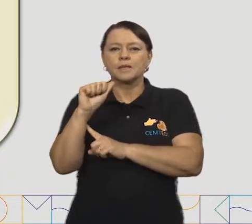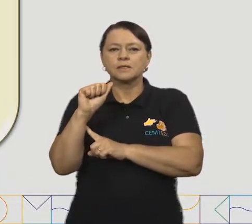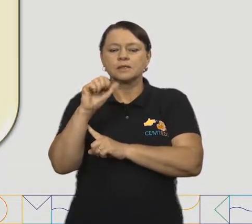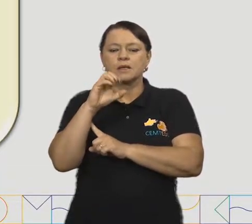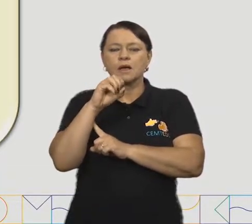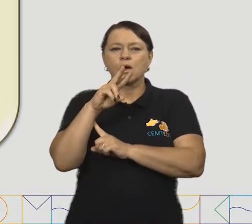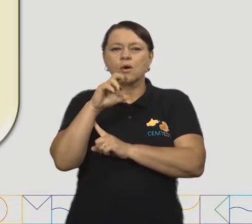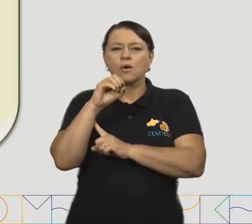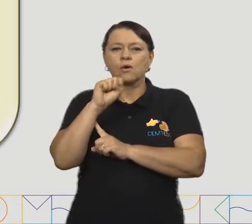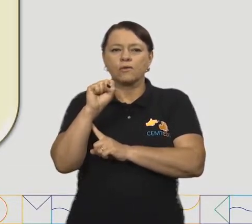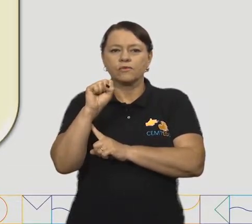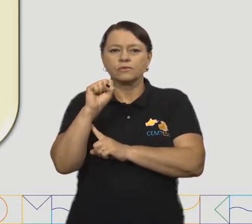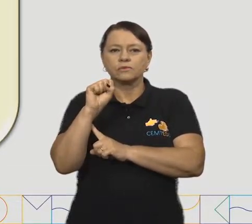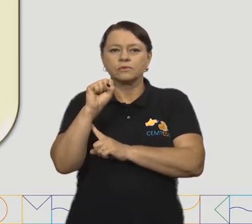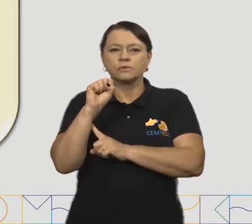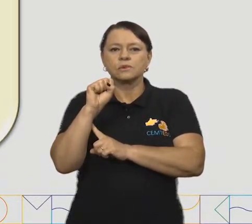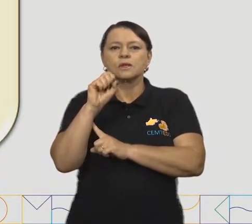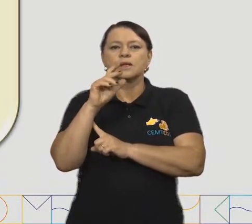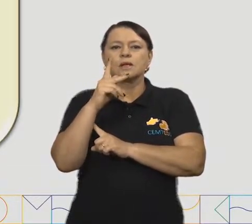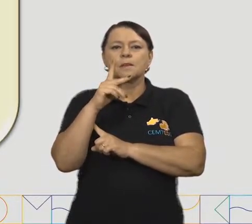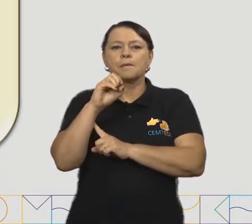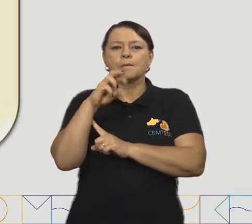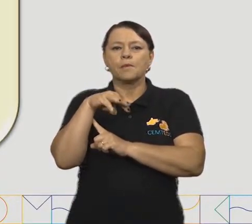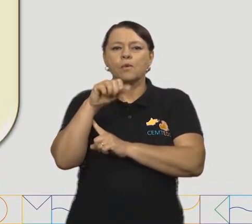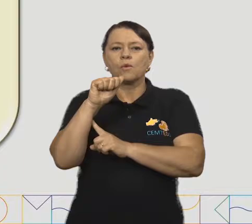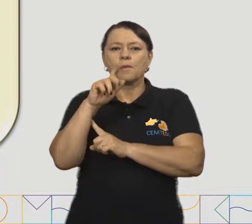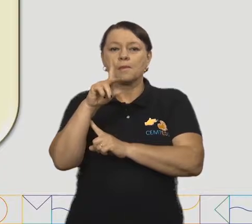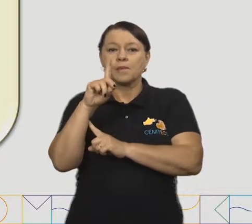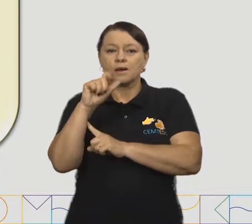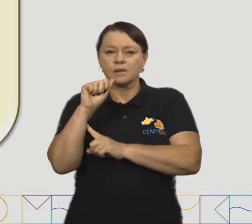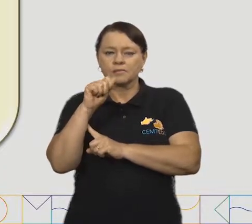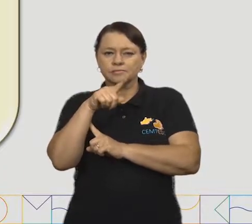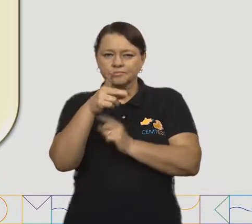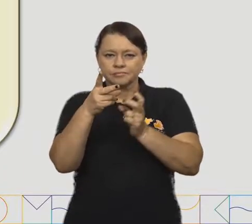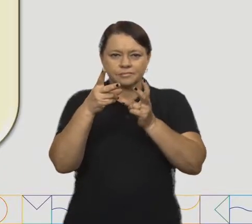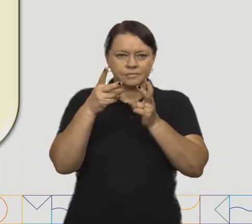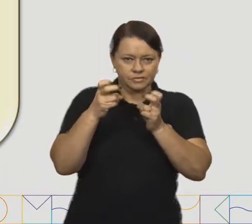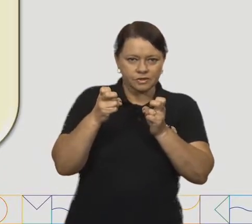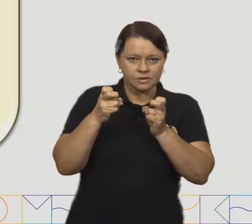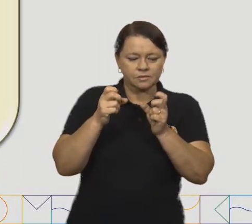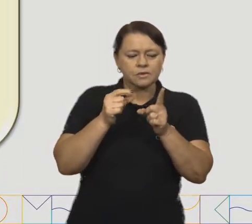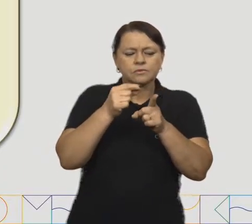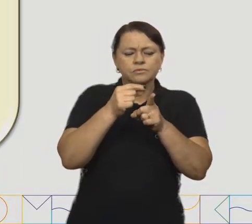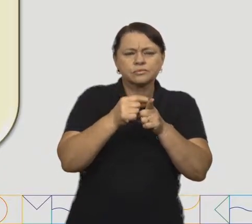álbum, coco, janela,